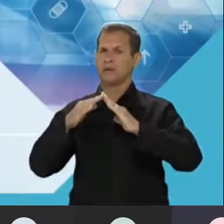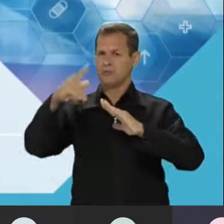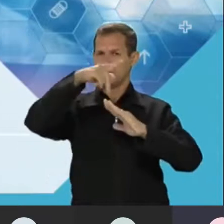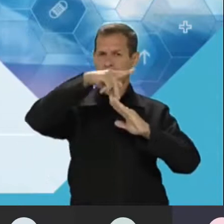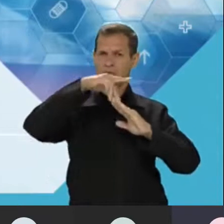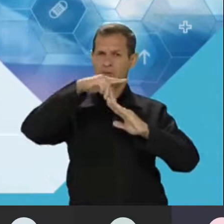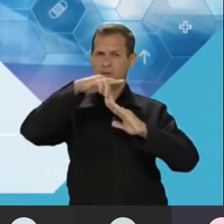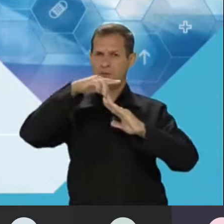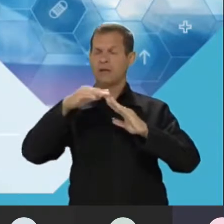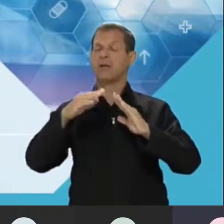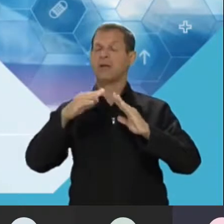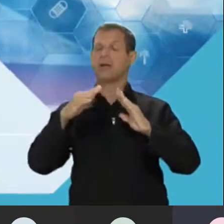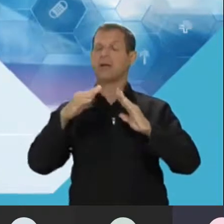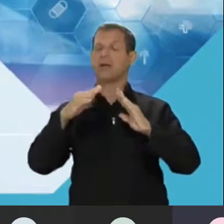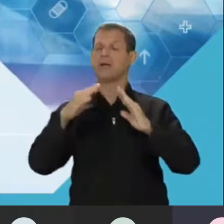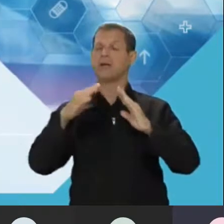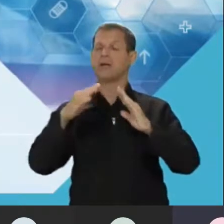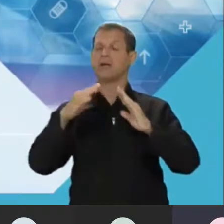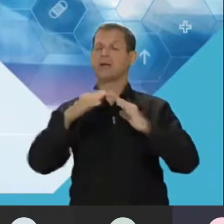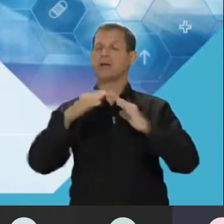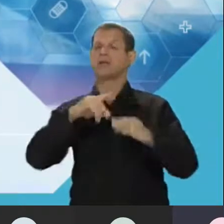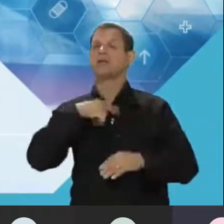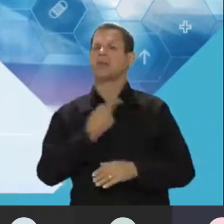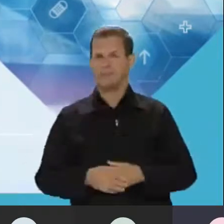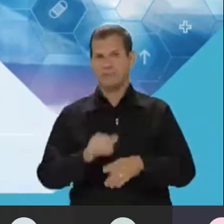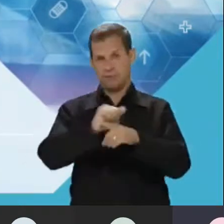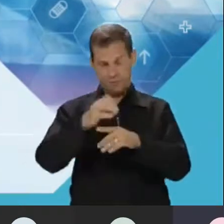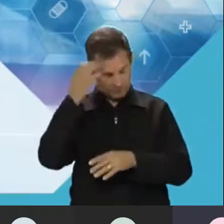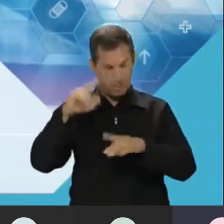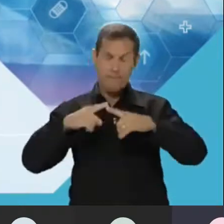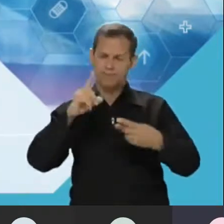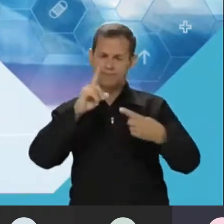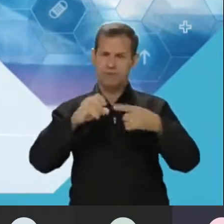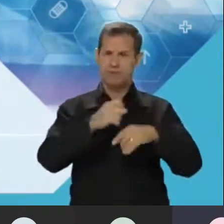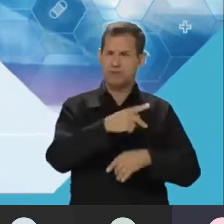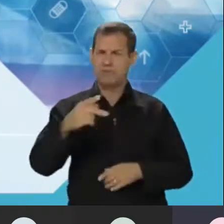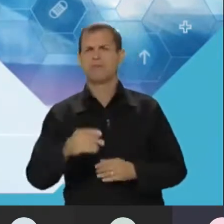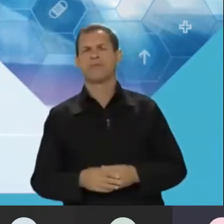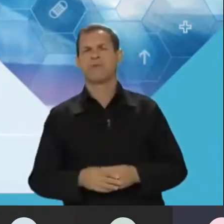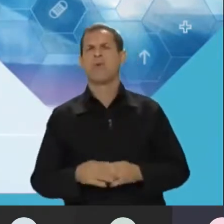na cobertura. Então, o que a gente tinha, vou apagar aqui para ficar mais fácil, na primeira